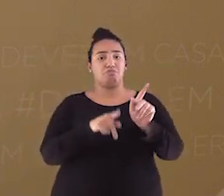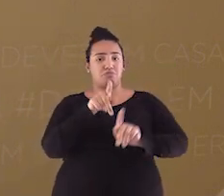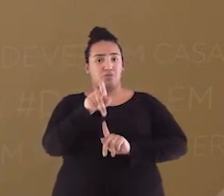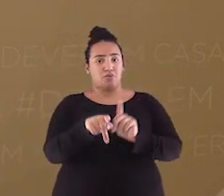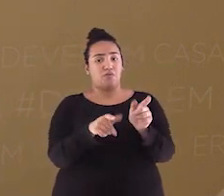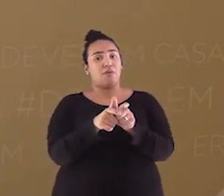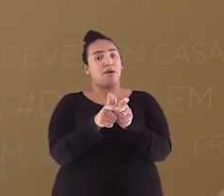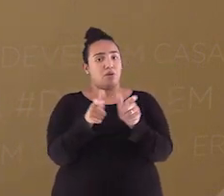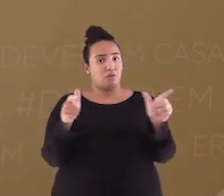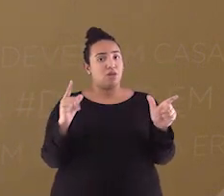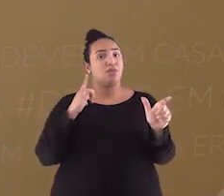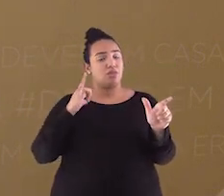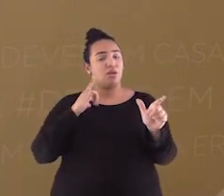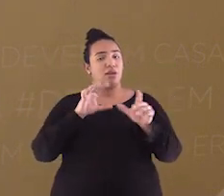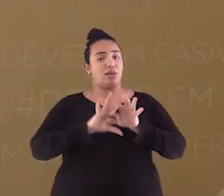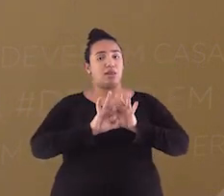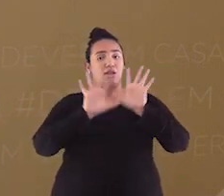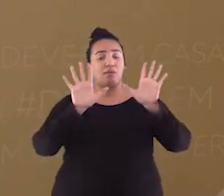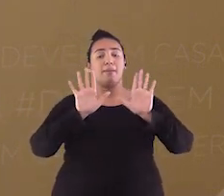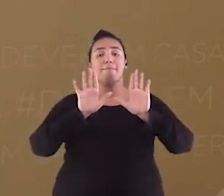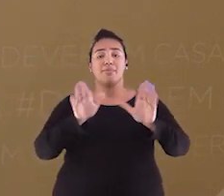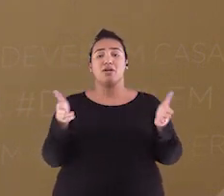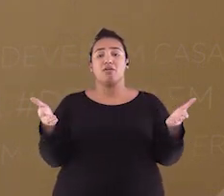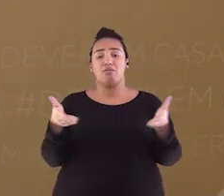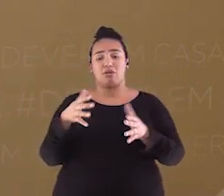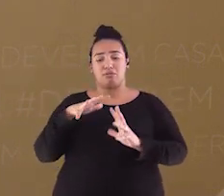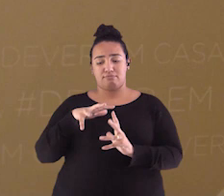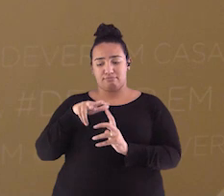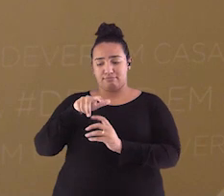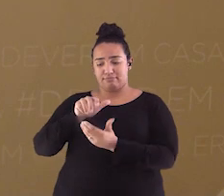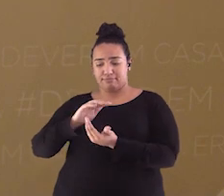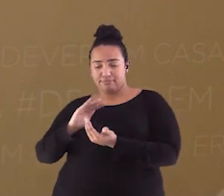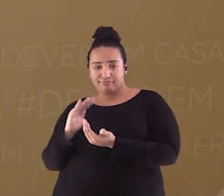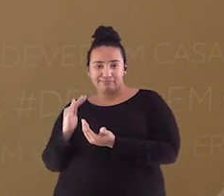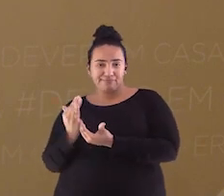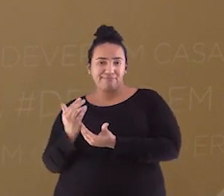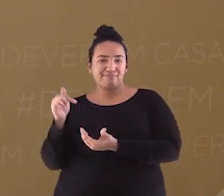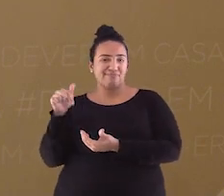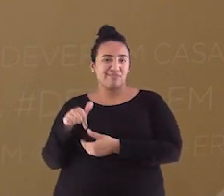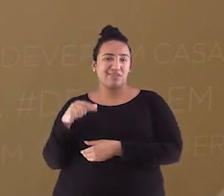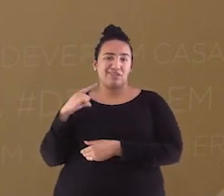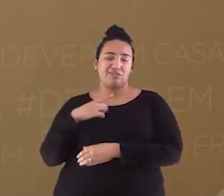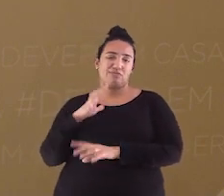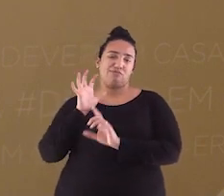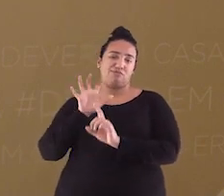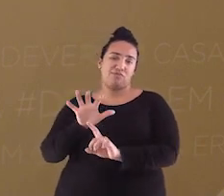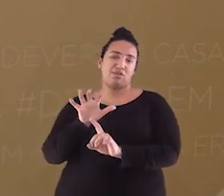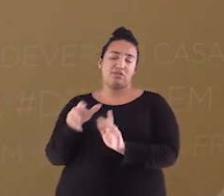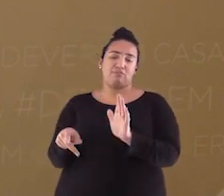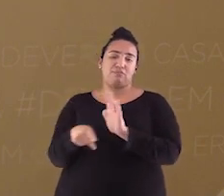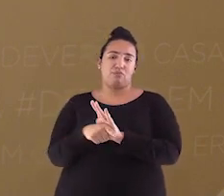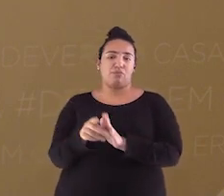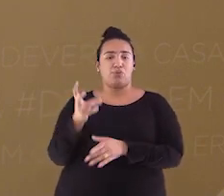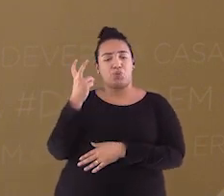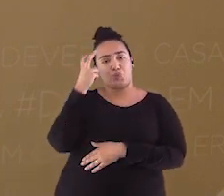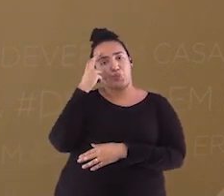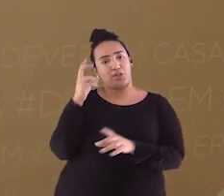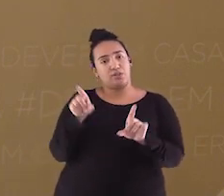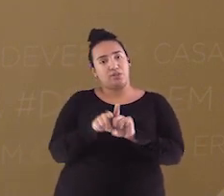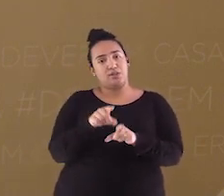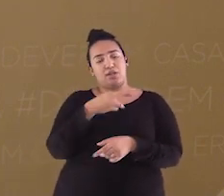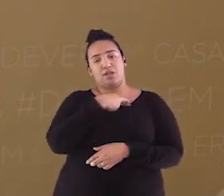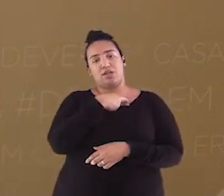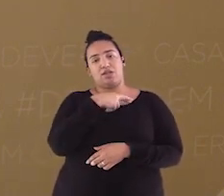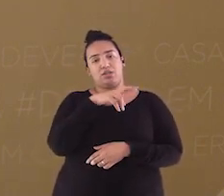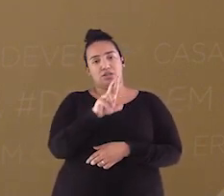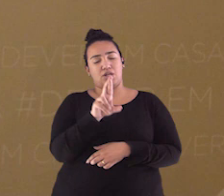do globo, a parte ocidental do mundo ainda apresenta maior influência da cultura e da religião